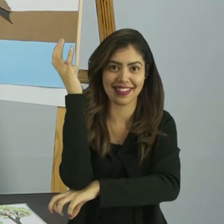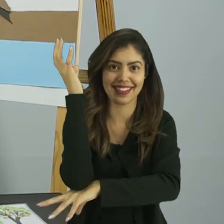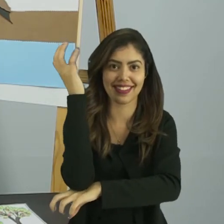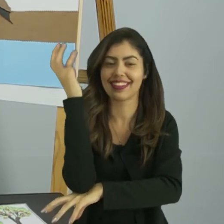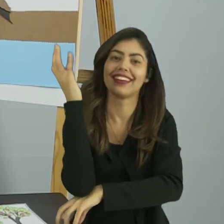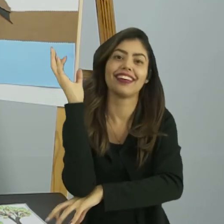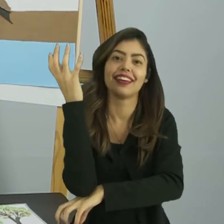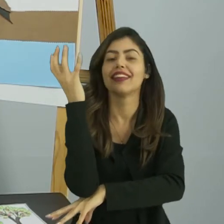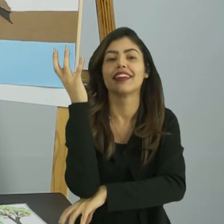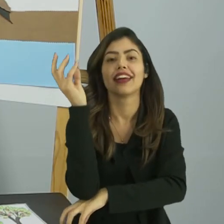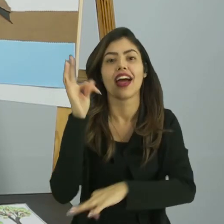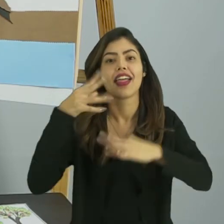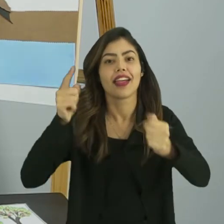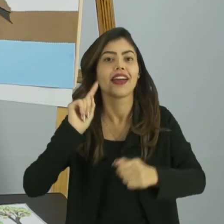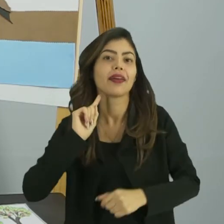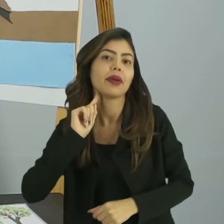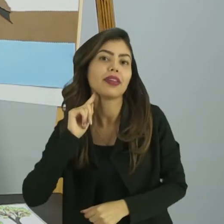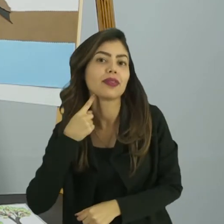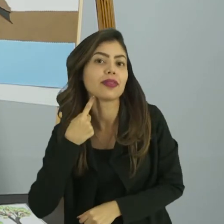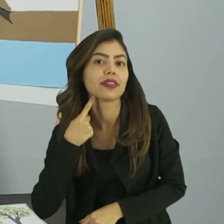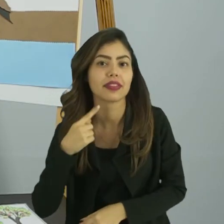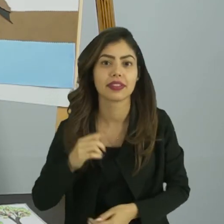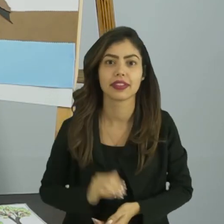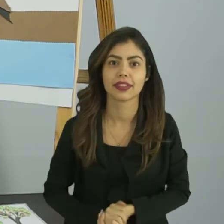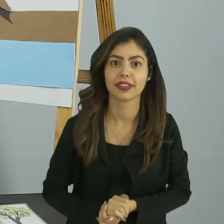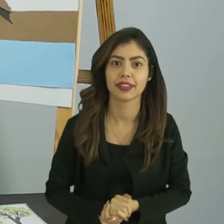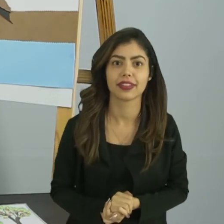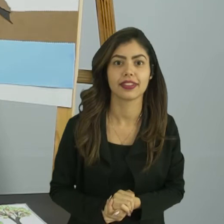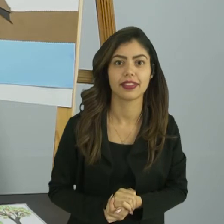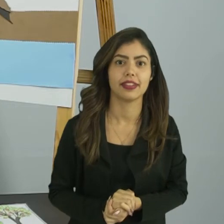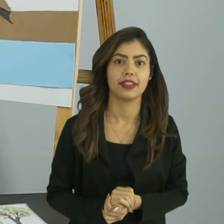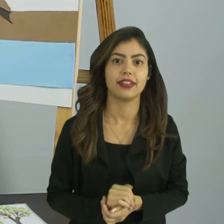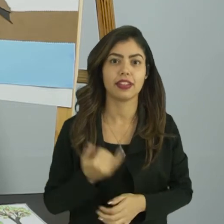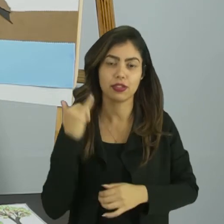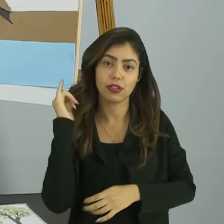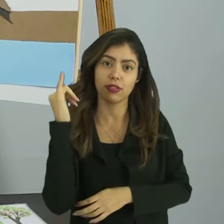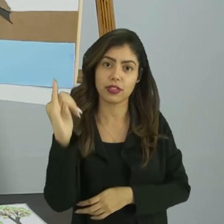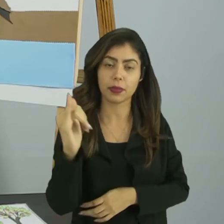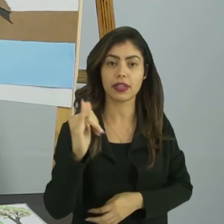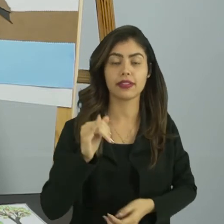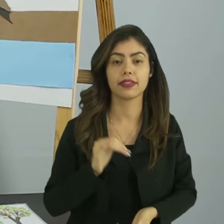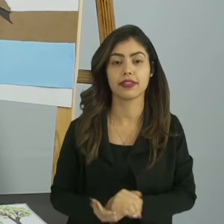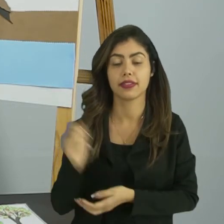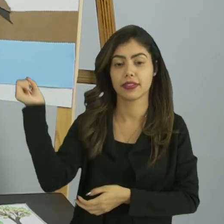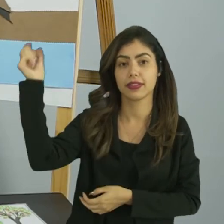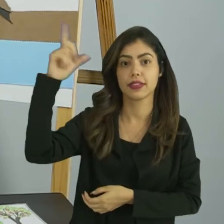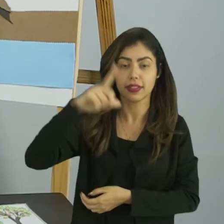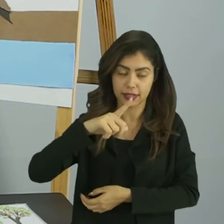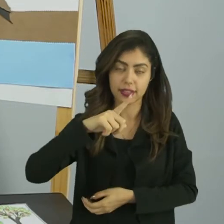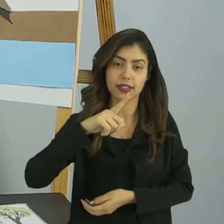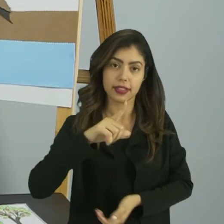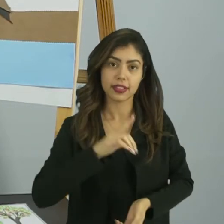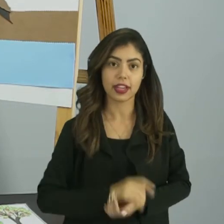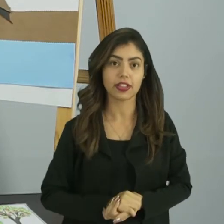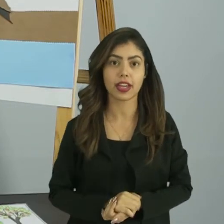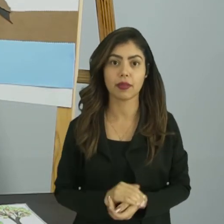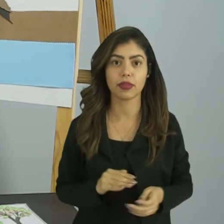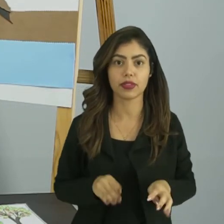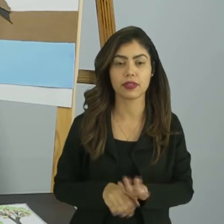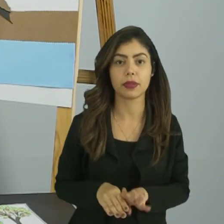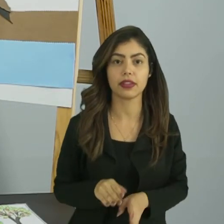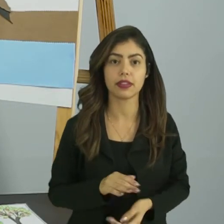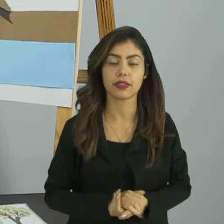toda a poluição que existe no mundo, da energia solar, né? Dos raios solares. E